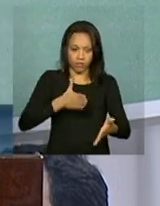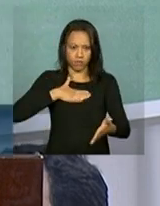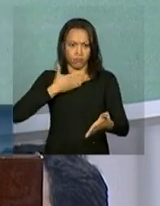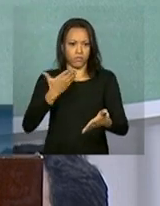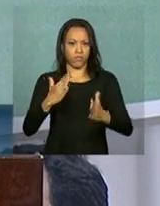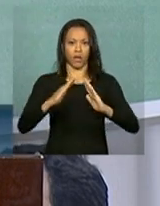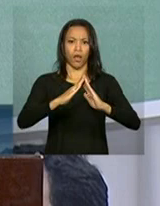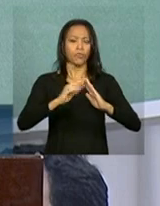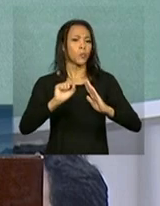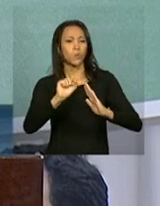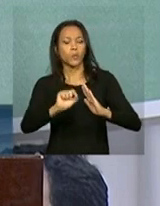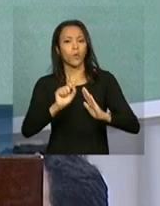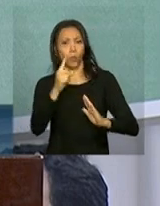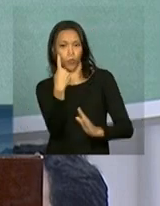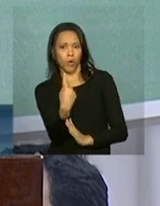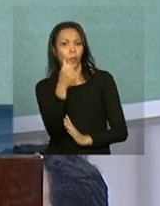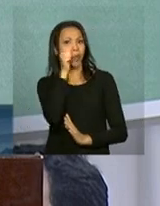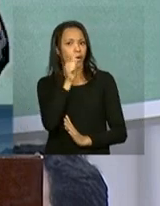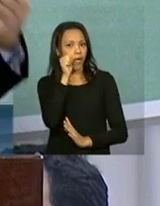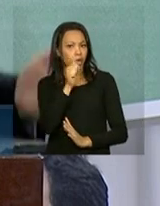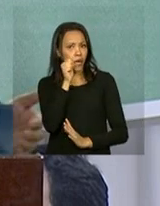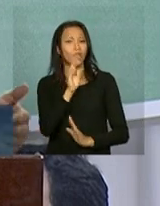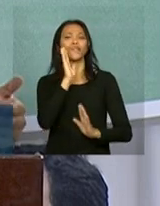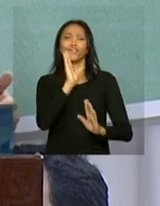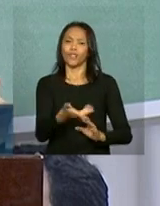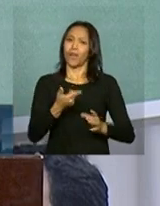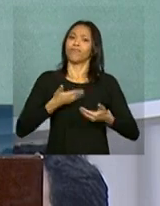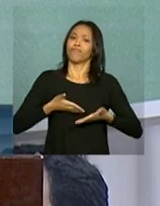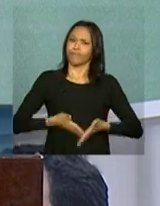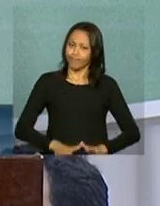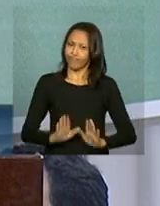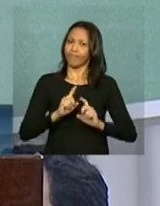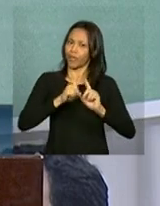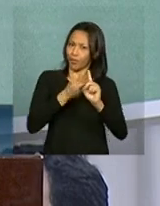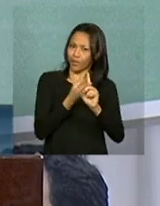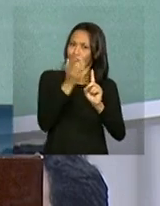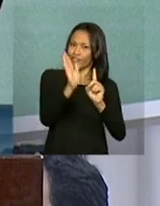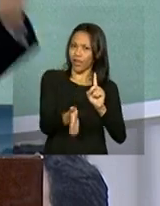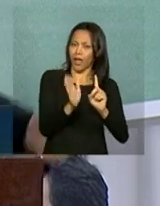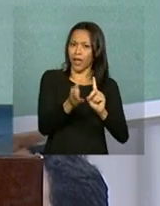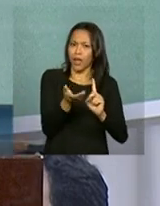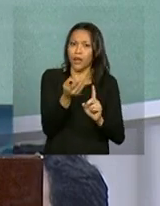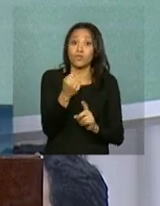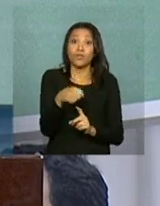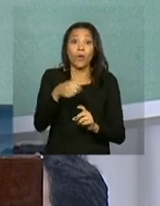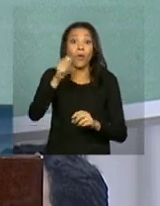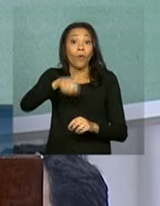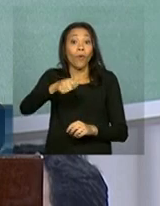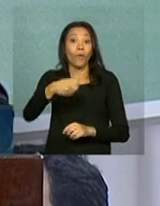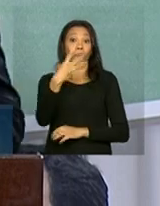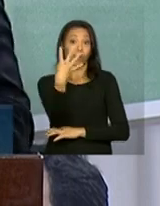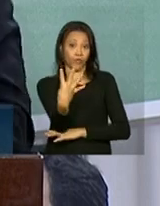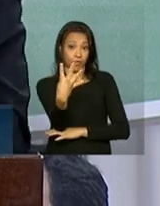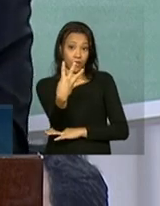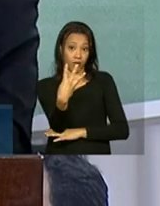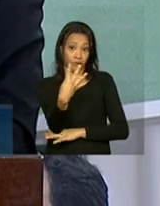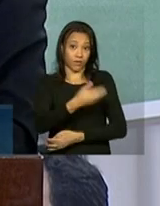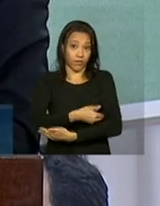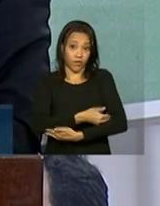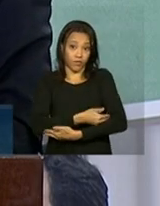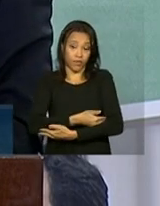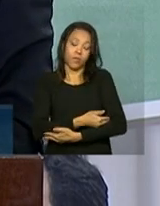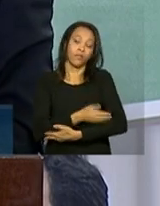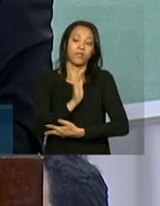casa? Vimos uma mulher que já tinha tido bebê. O bebê dela estava 4 meses já. É uma